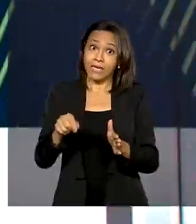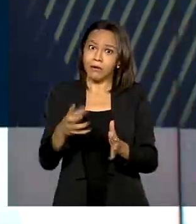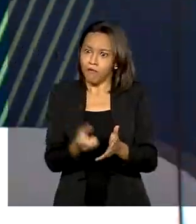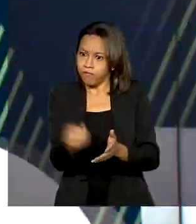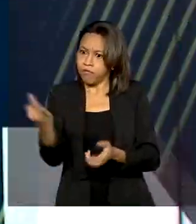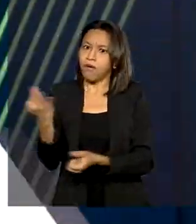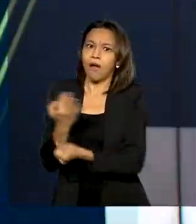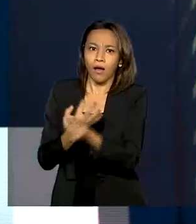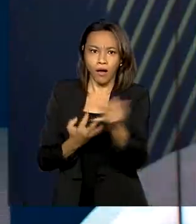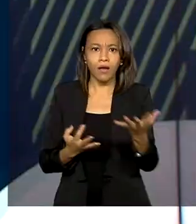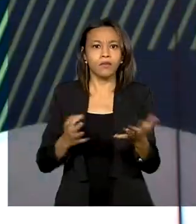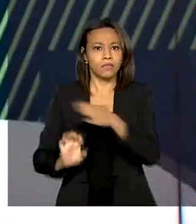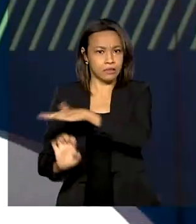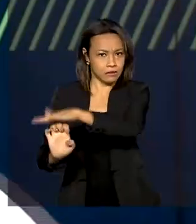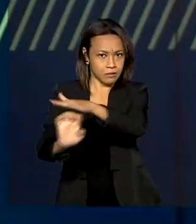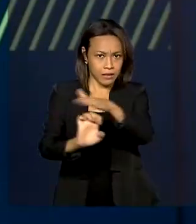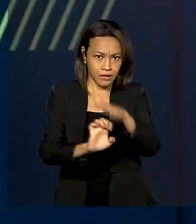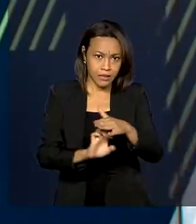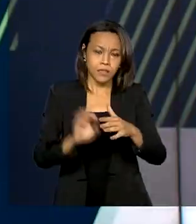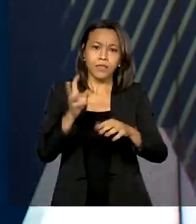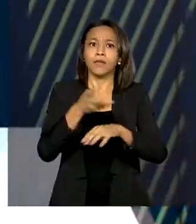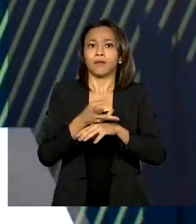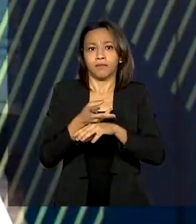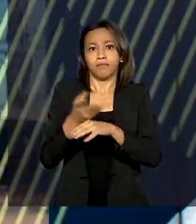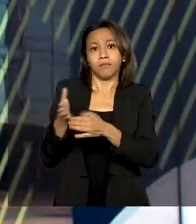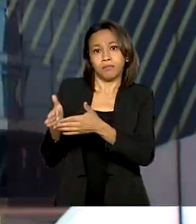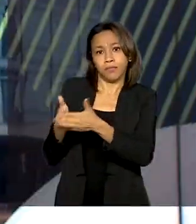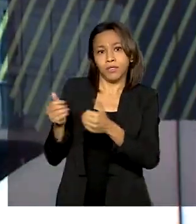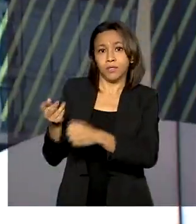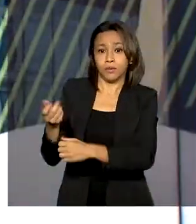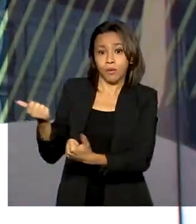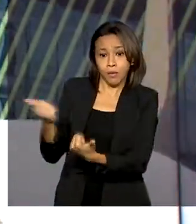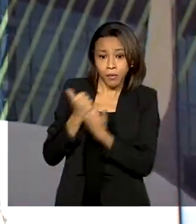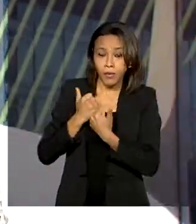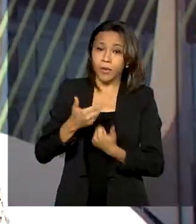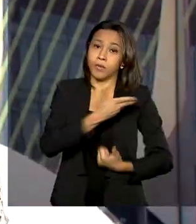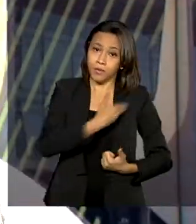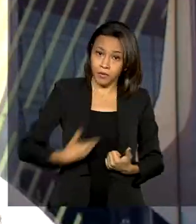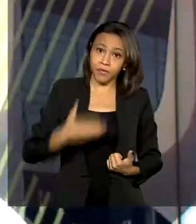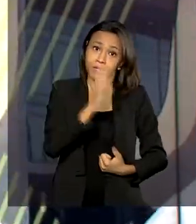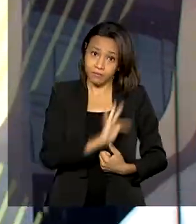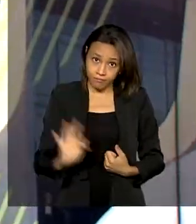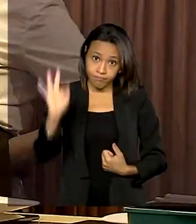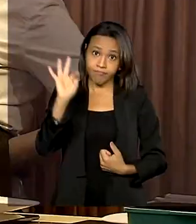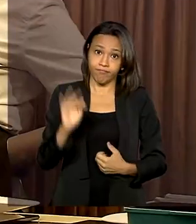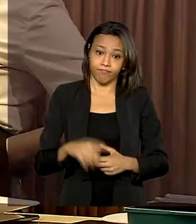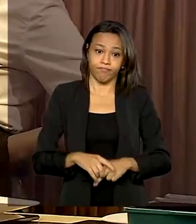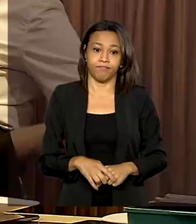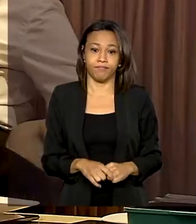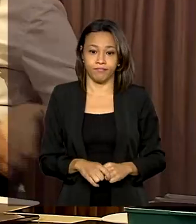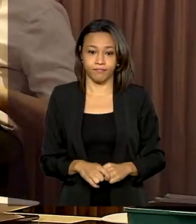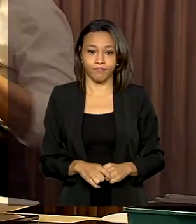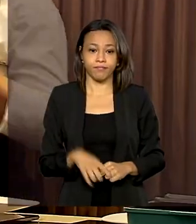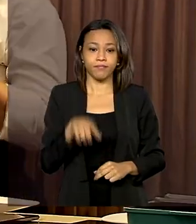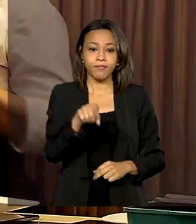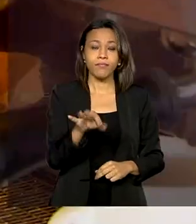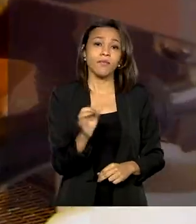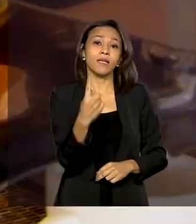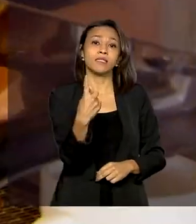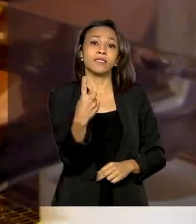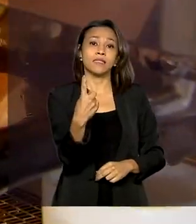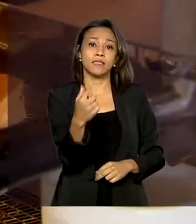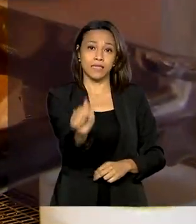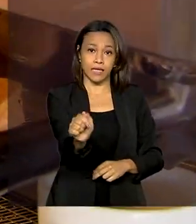proprietários recorreram a medidas de socorro oferecidas pelo governo federal. São 17